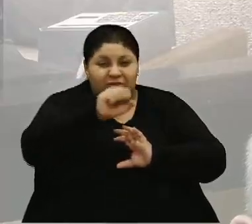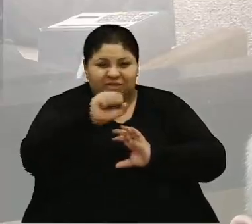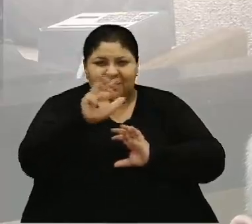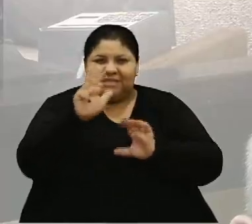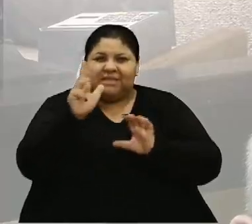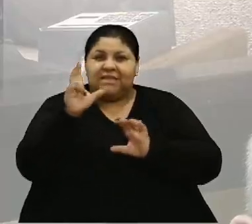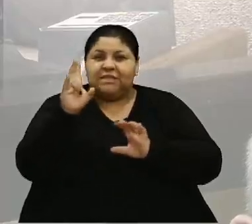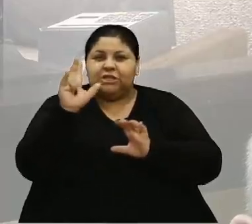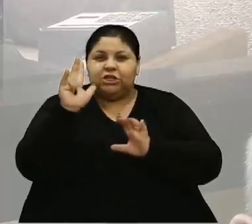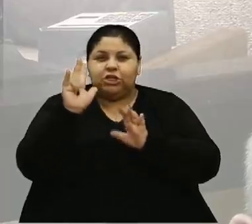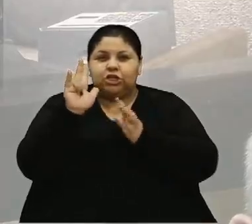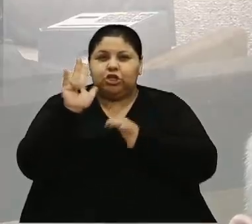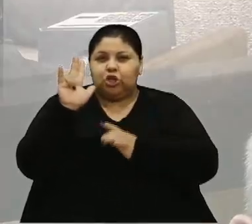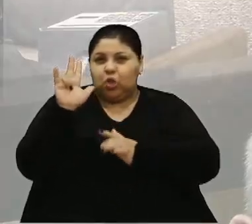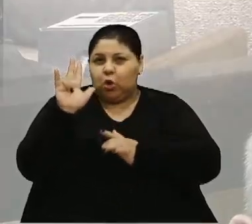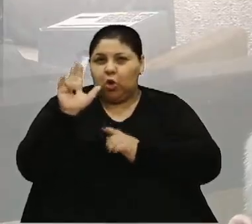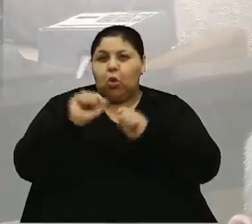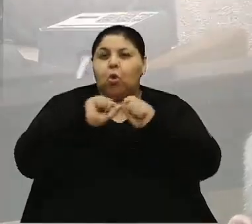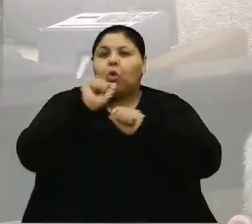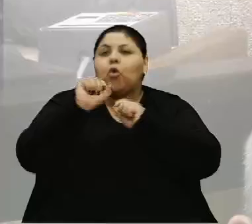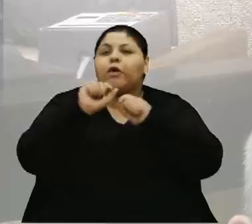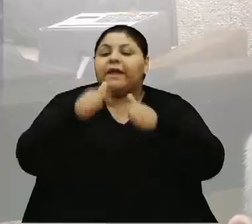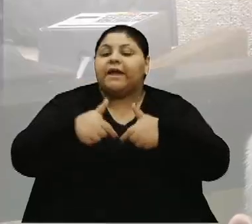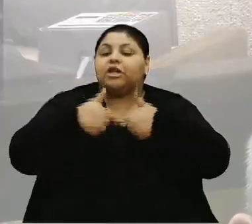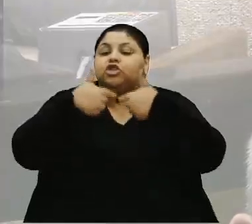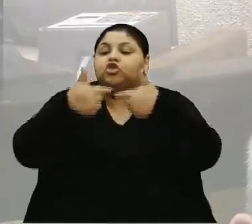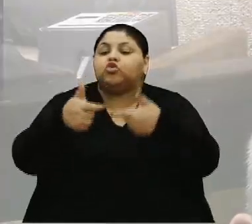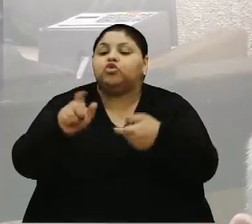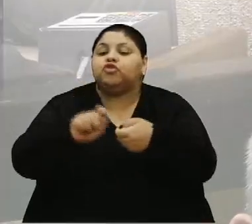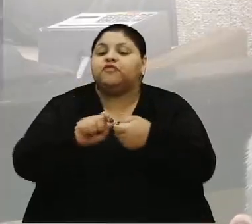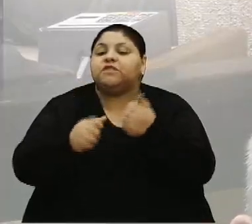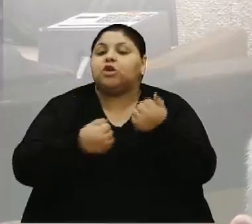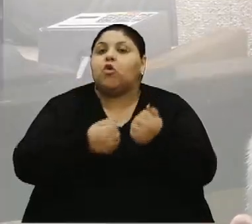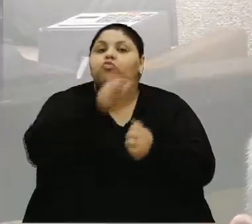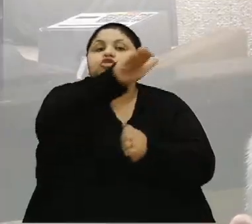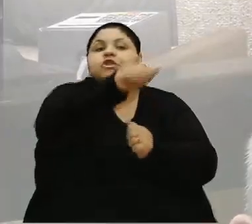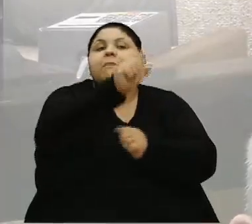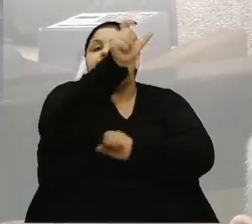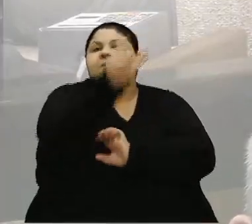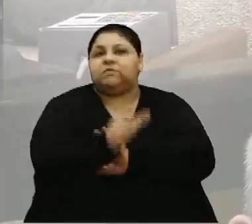drogas, qual que vai ser a linha que ele vai ter que pautar.